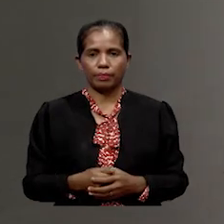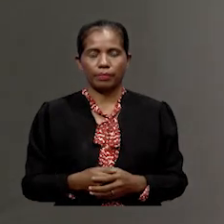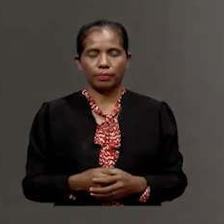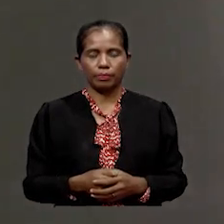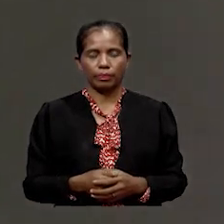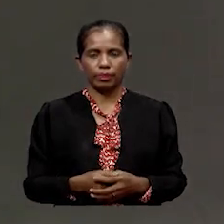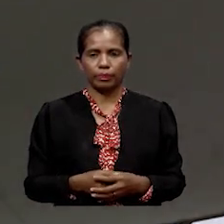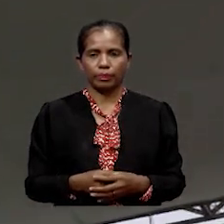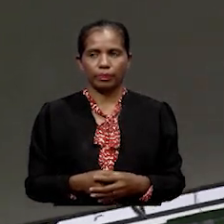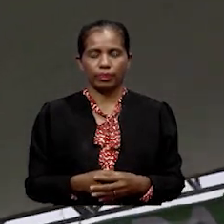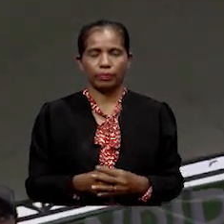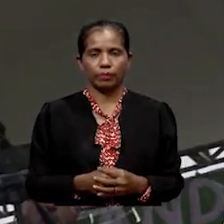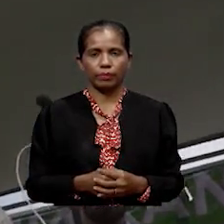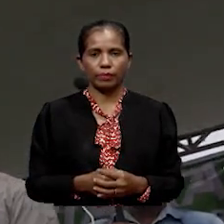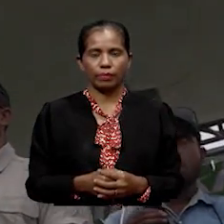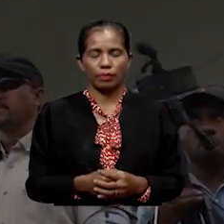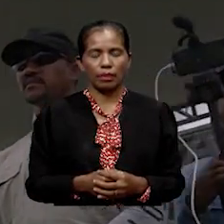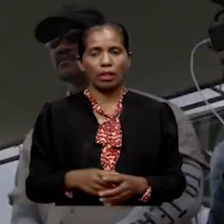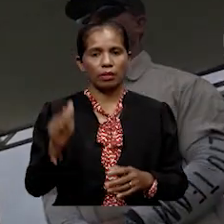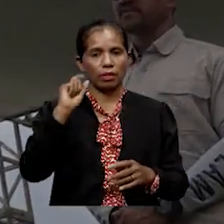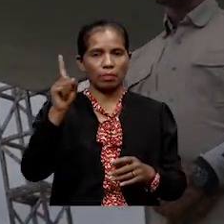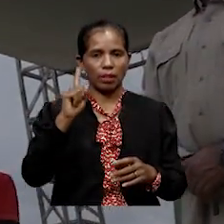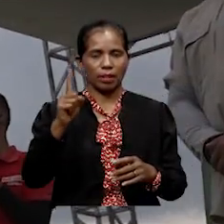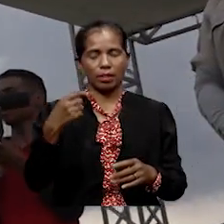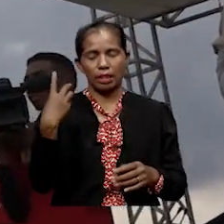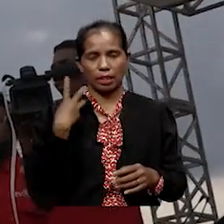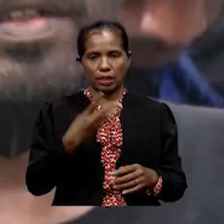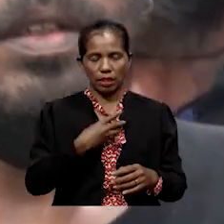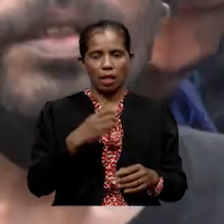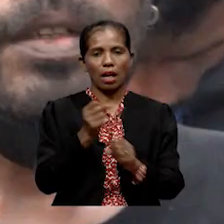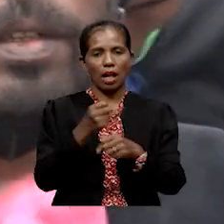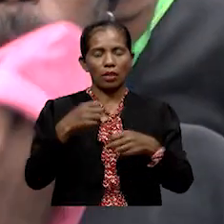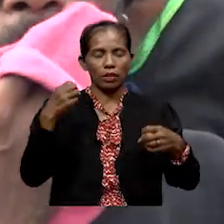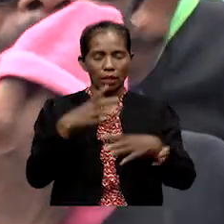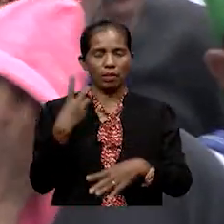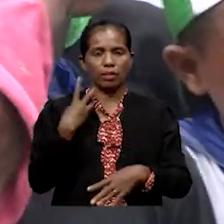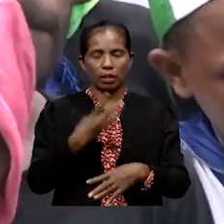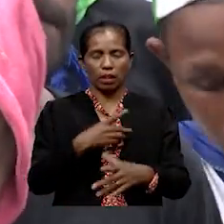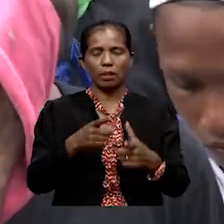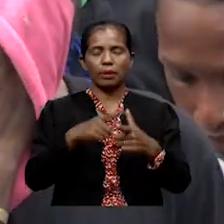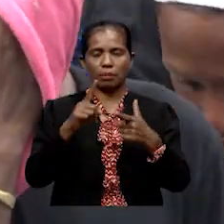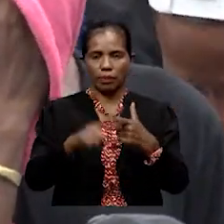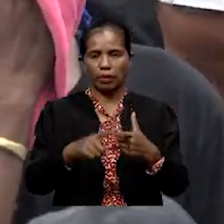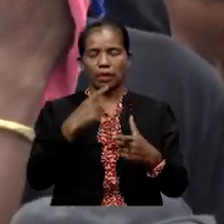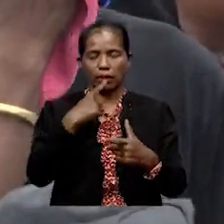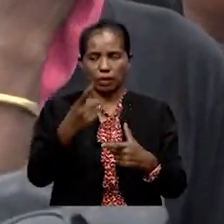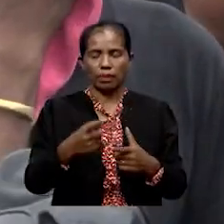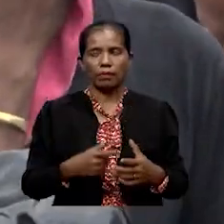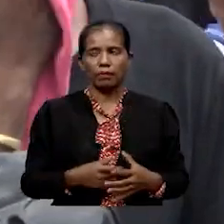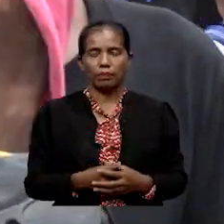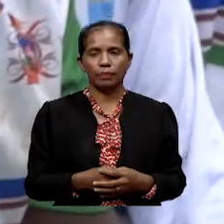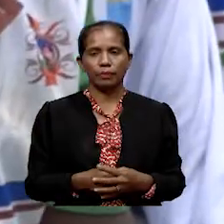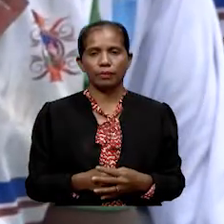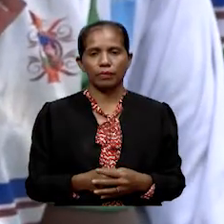ini atau meyasa kita atau hatau kita e depois dan e a